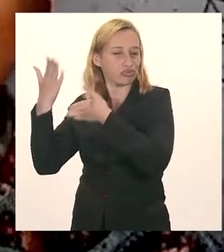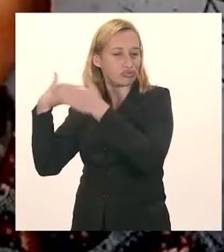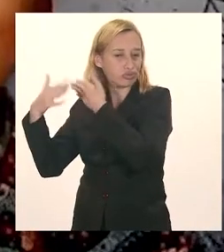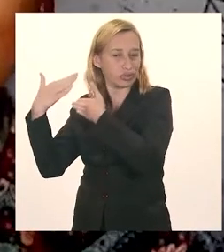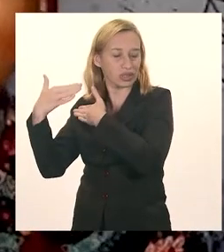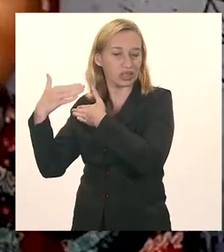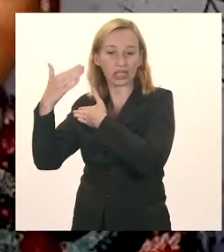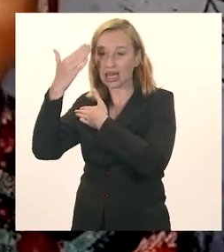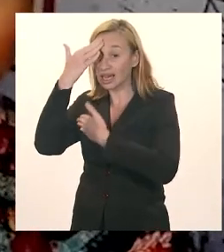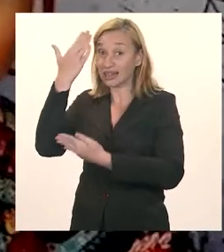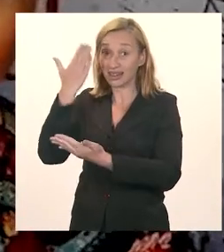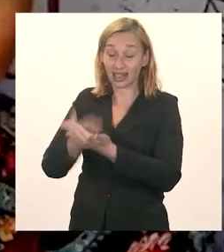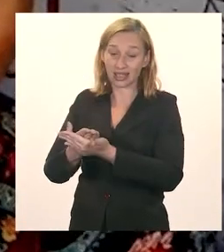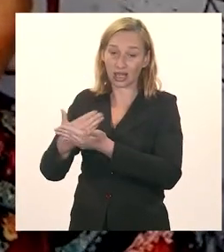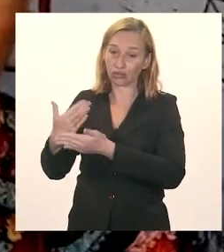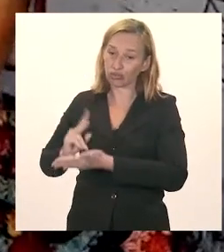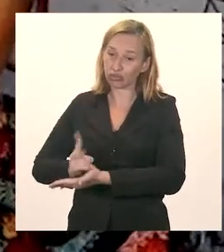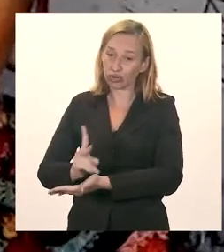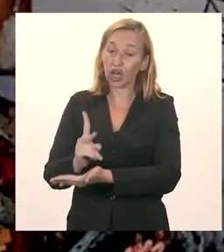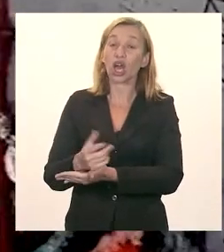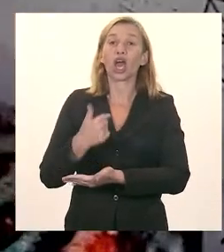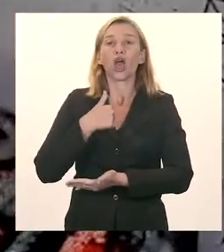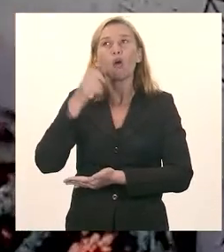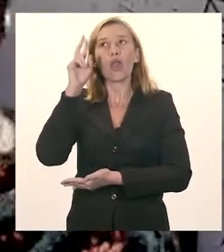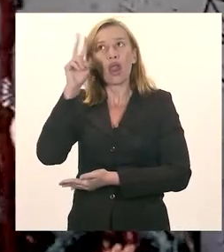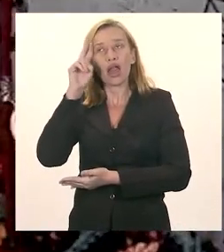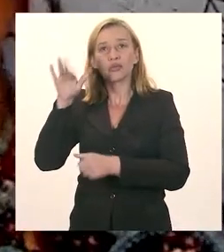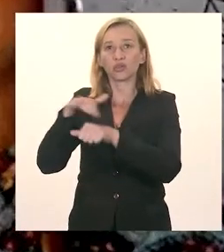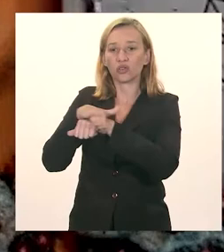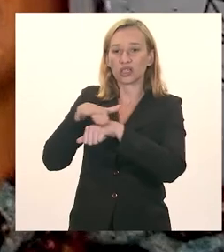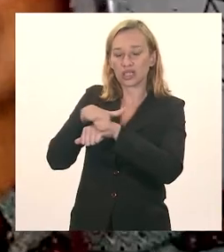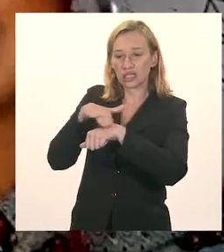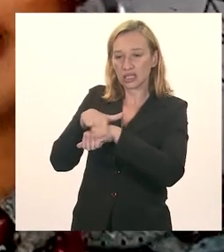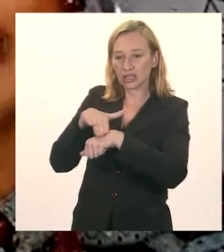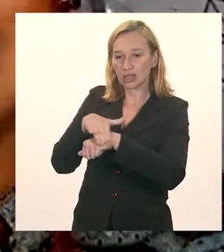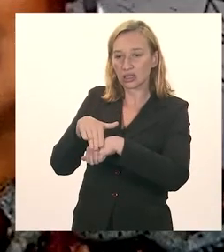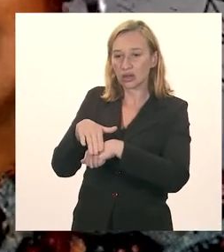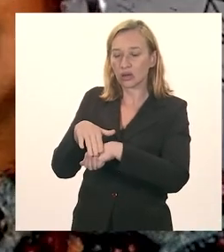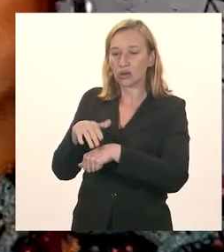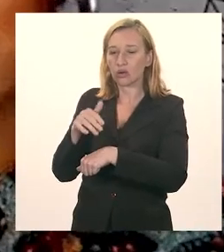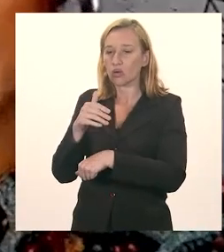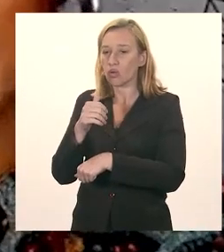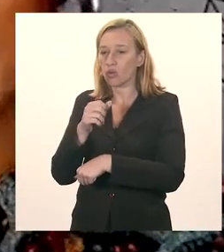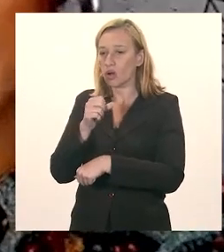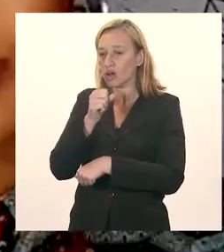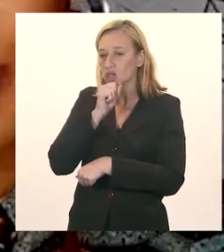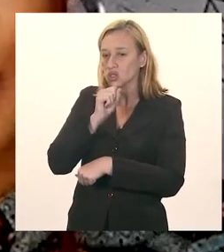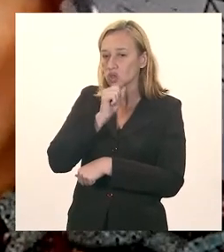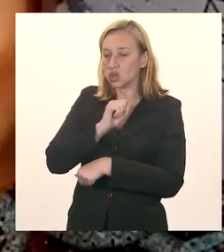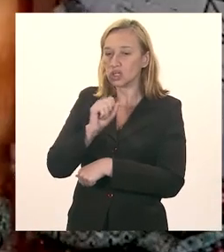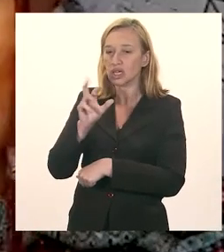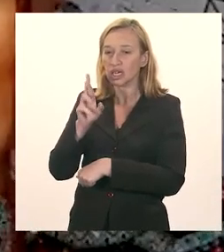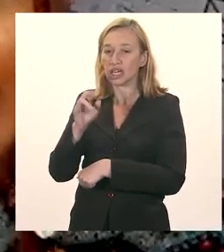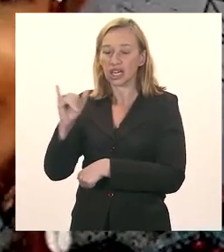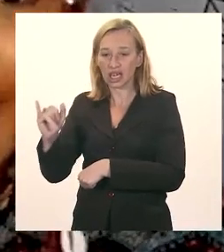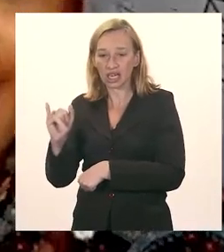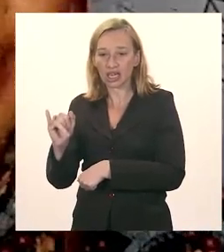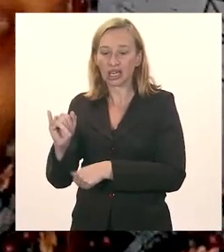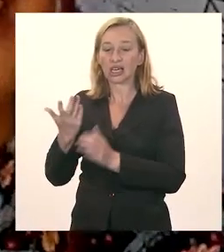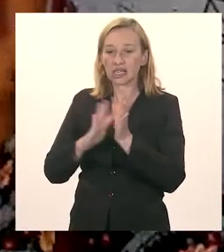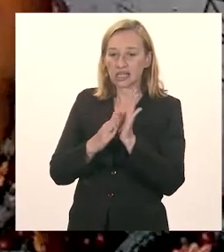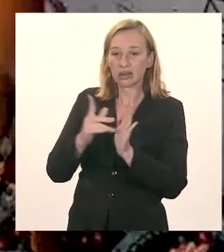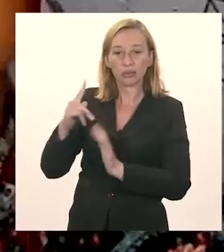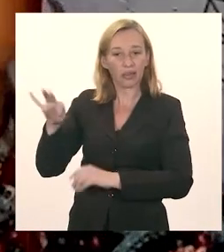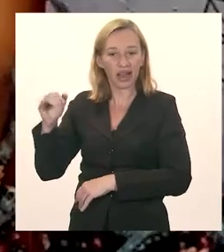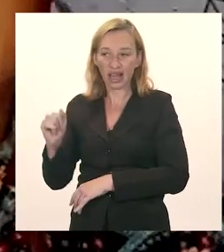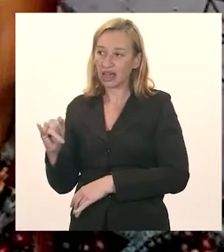e assim por diante. Eu lembro uma vez que eu tive uma conversa com a mestra Dona Ali, da Mussuca, que é uma das mestras do samba de